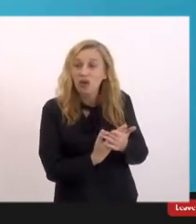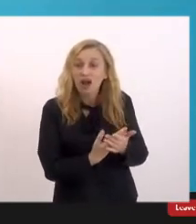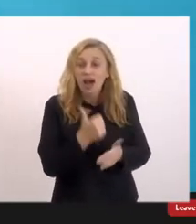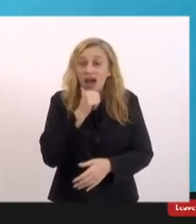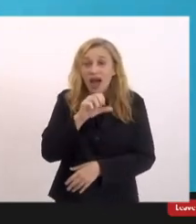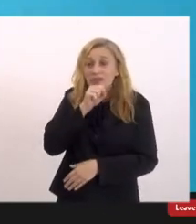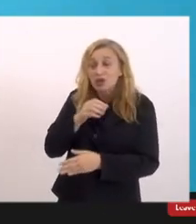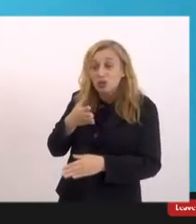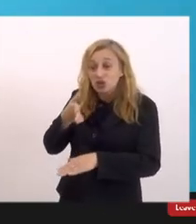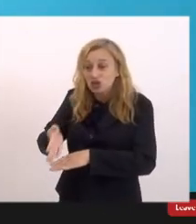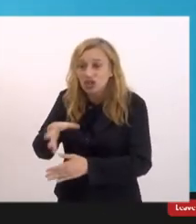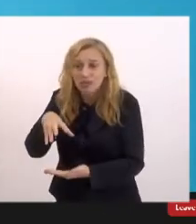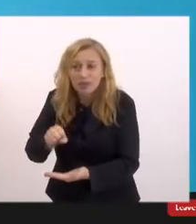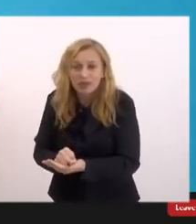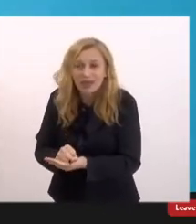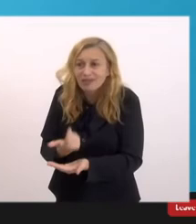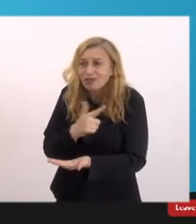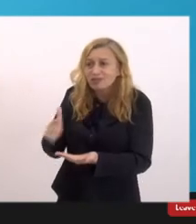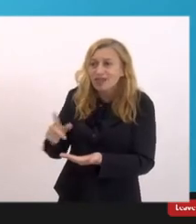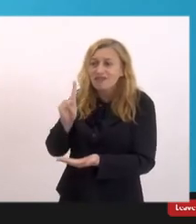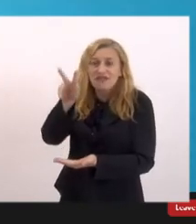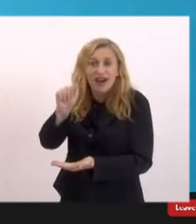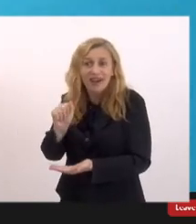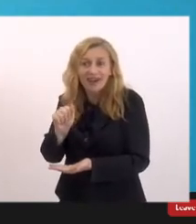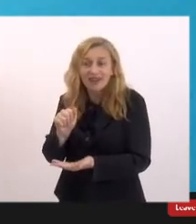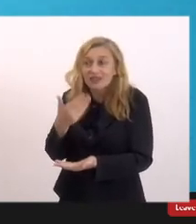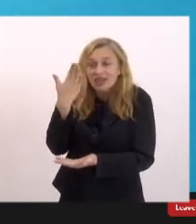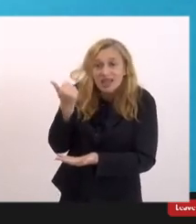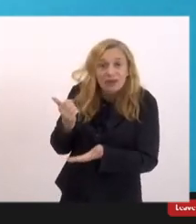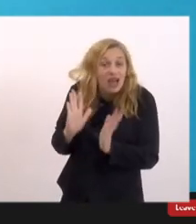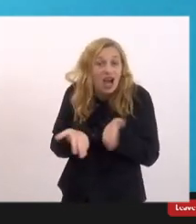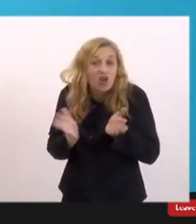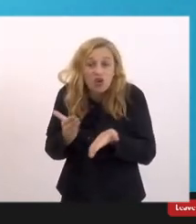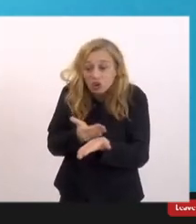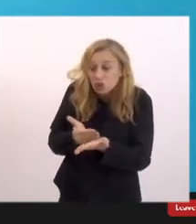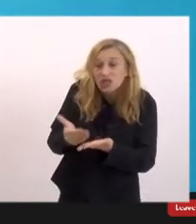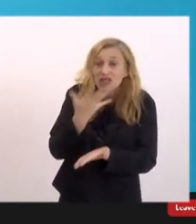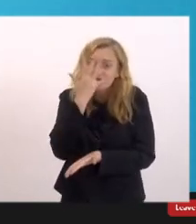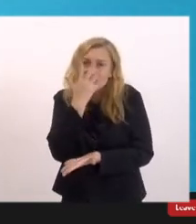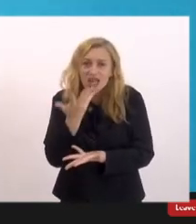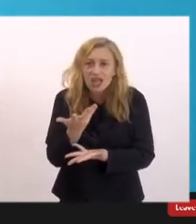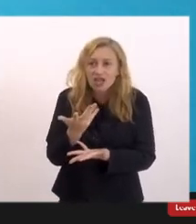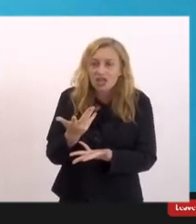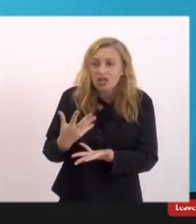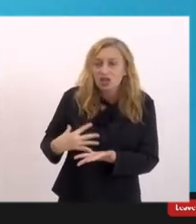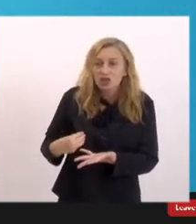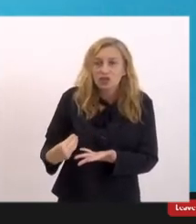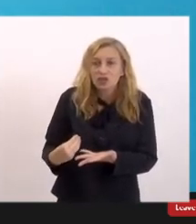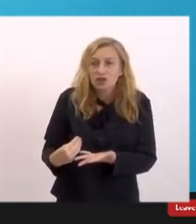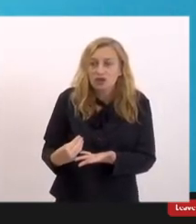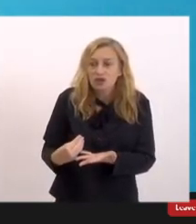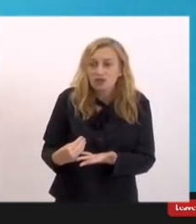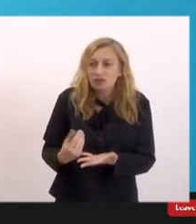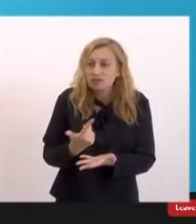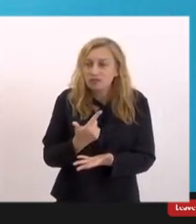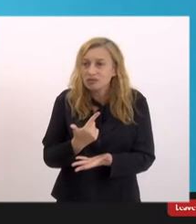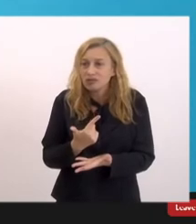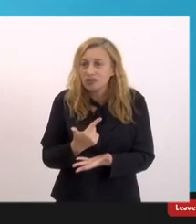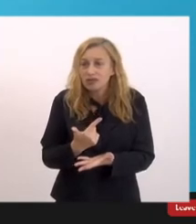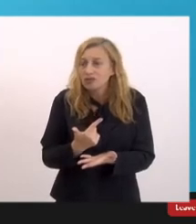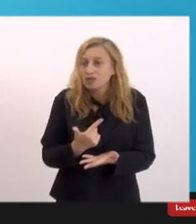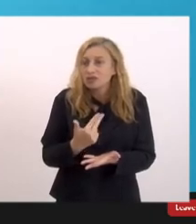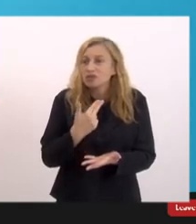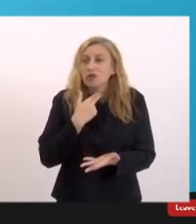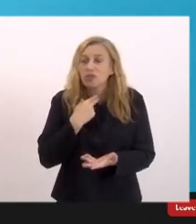chegam para matricular, não tem nem mais vaga. Porque a mãe ficou sabendo agora, no início de fevereiro, que o filho não está mais na rede. E a diretora falou: não tenho nada que eu